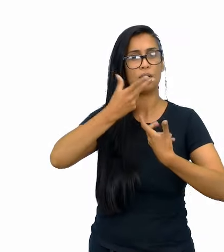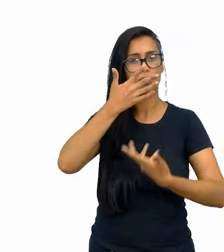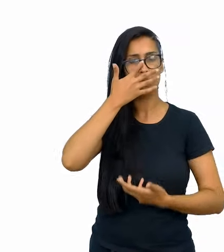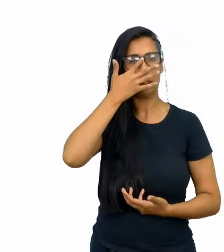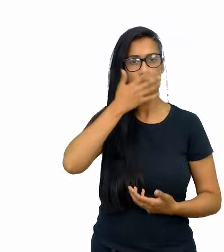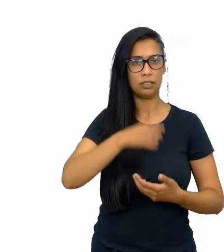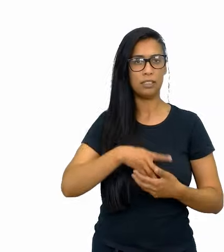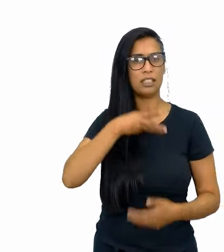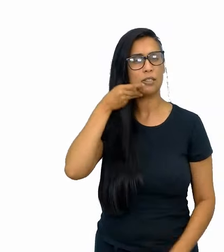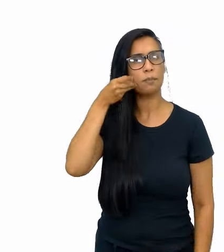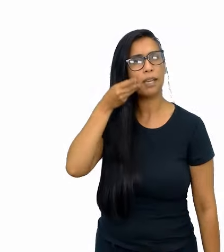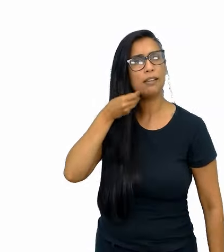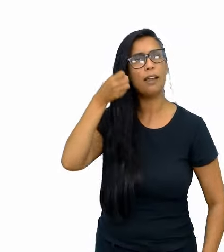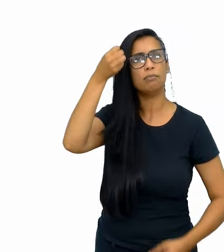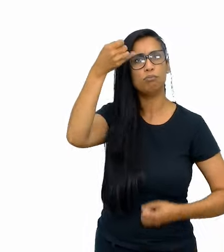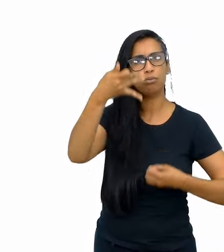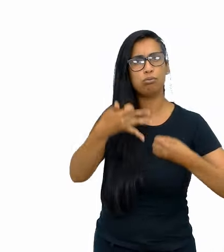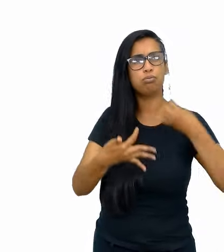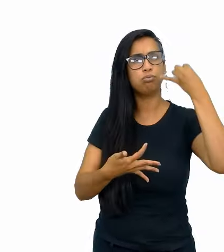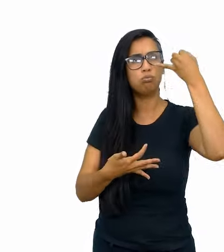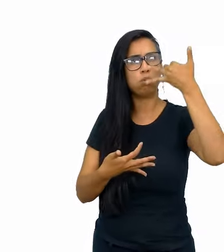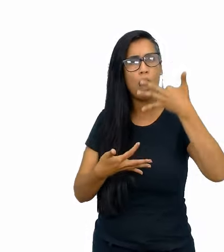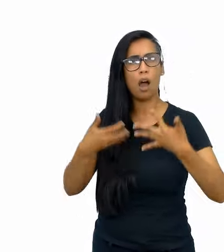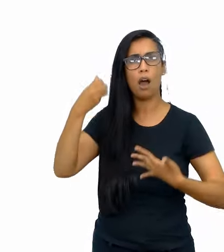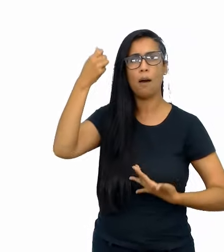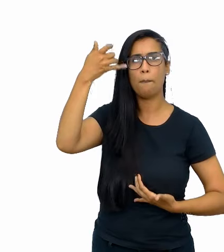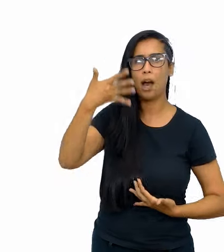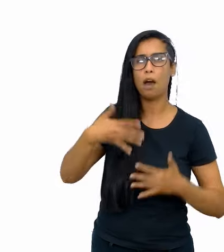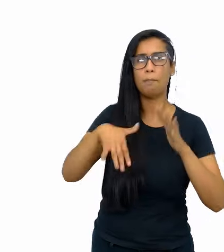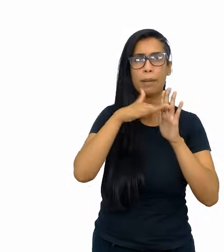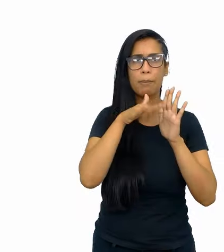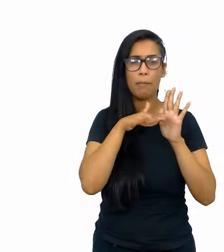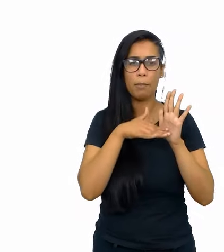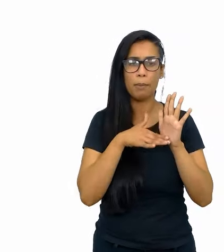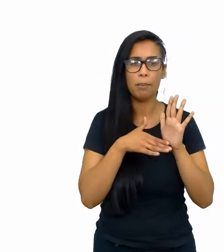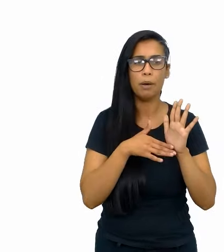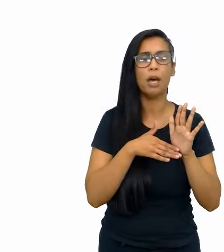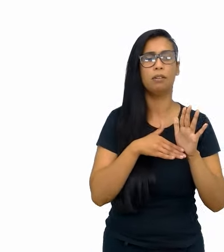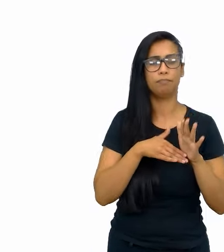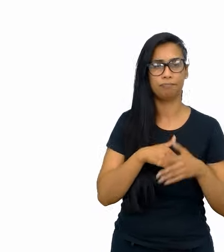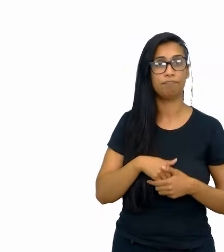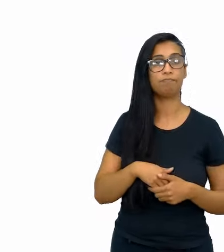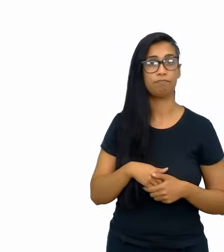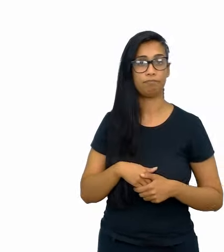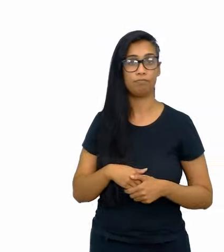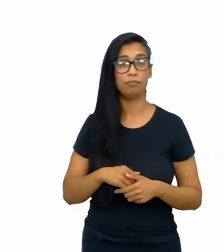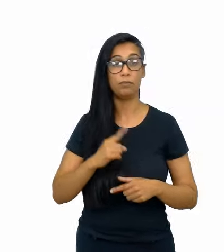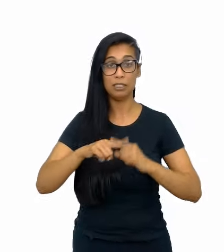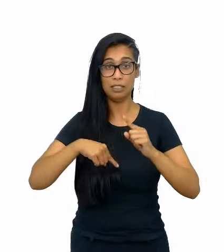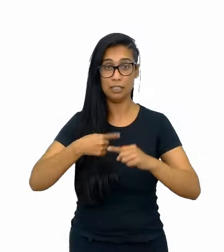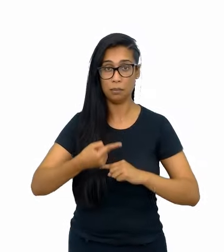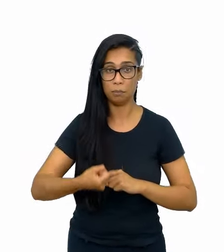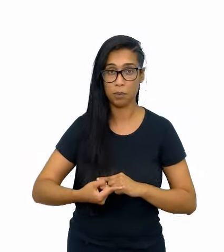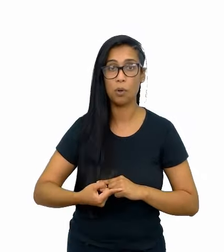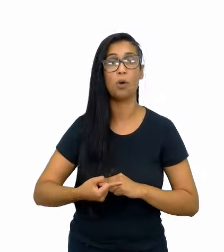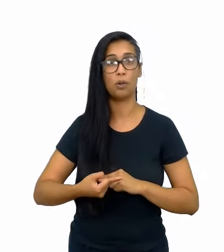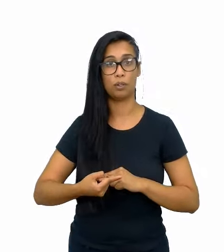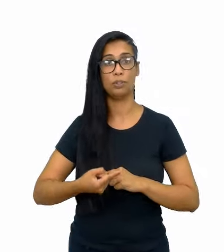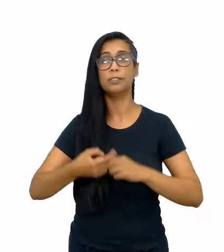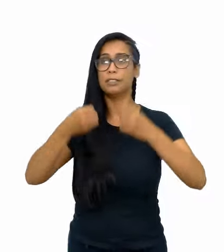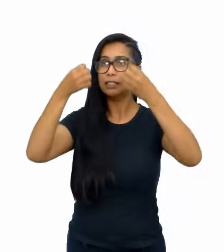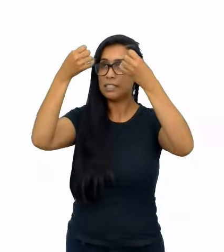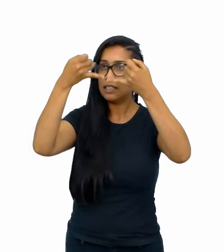uma reportagem, né, trazendo o relato dentro de uma reportagem. Depois, ela vai trazer relatos que supostamente